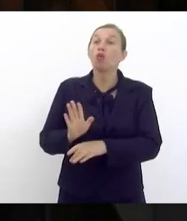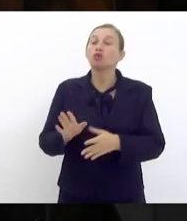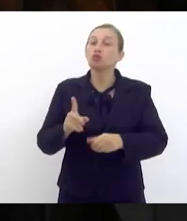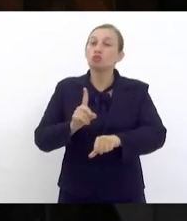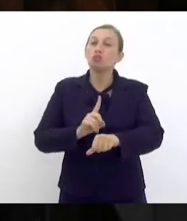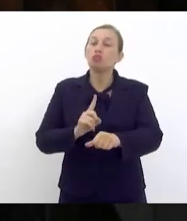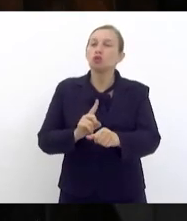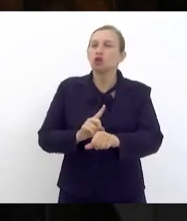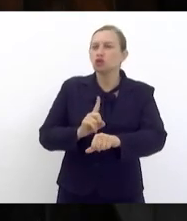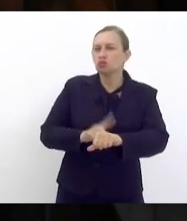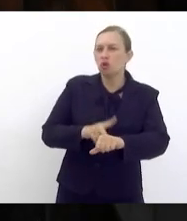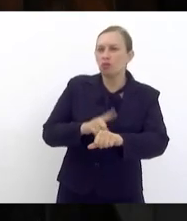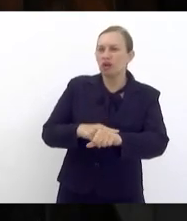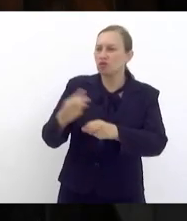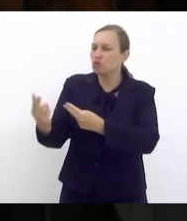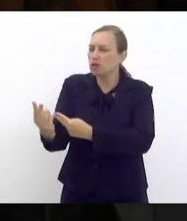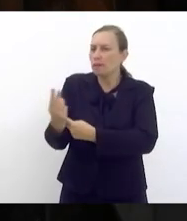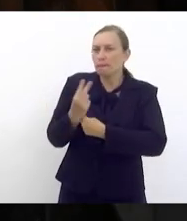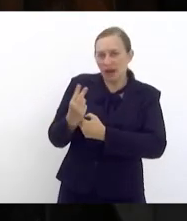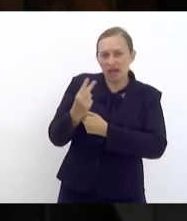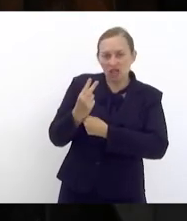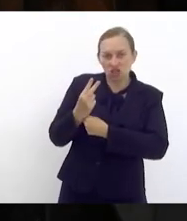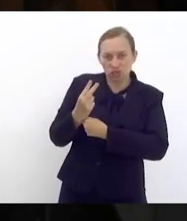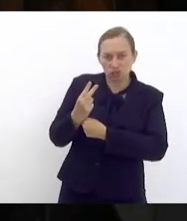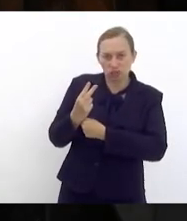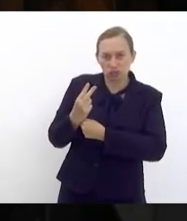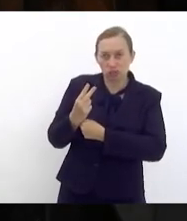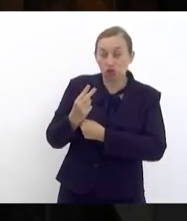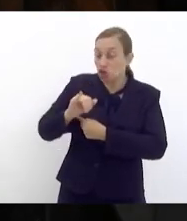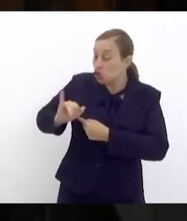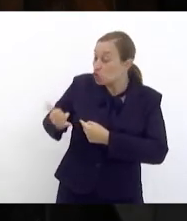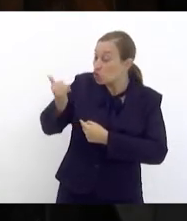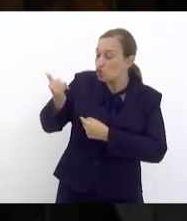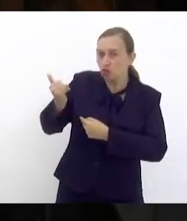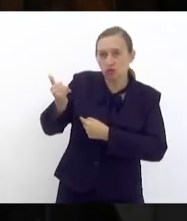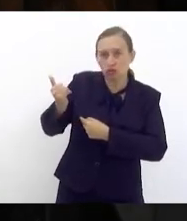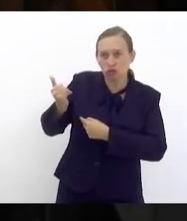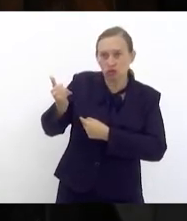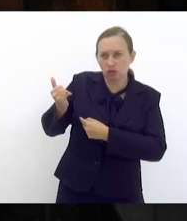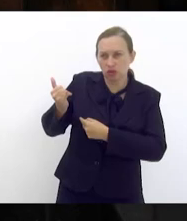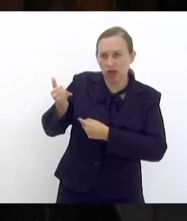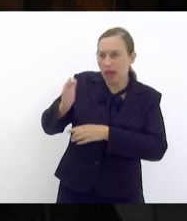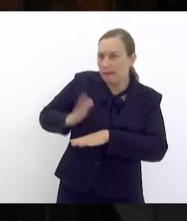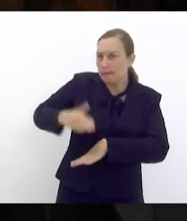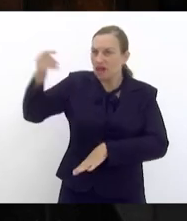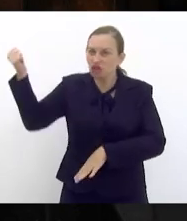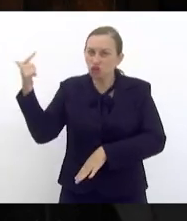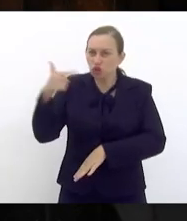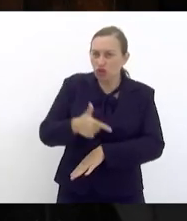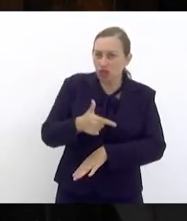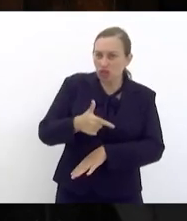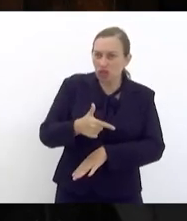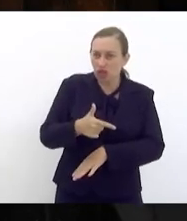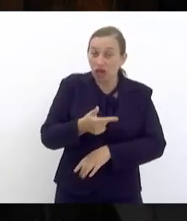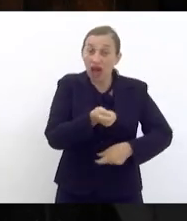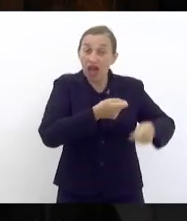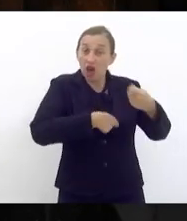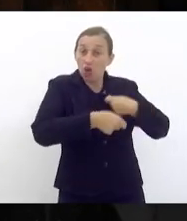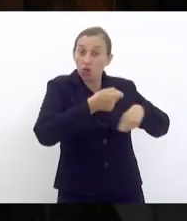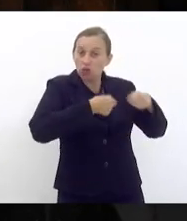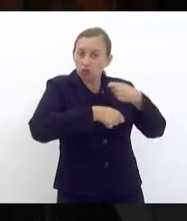empréstimos vultosos, em que os juros é maior que o crescimento